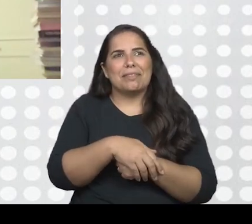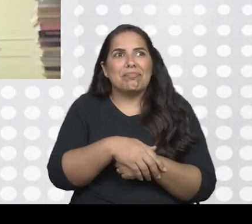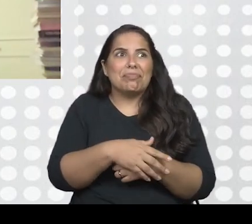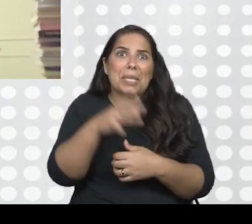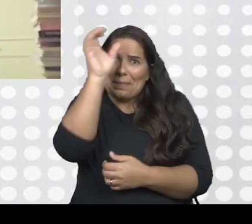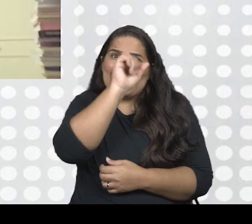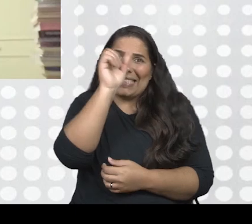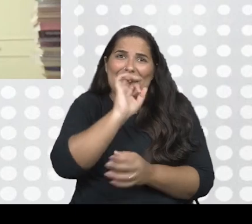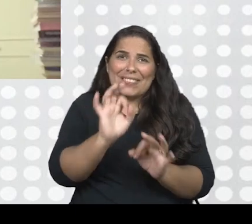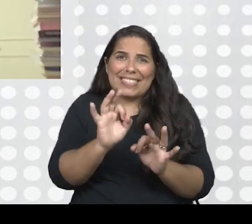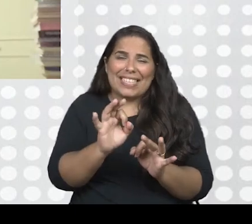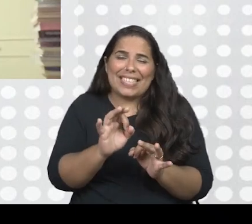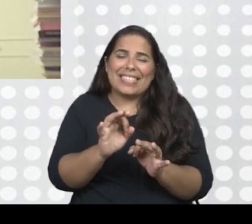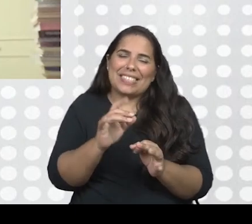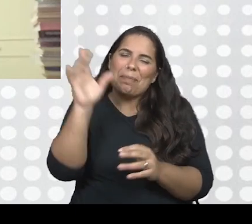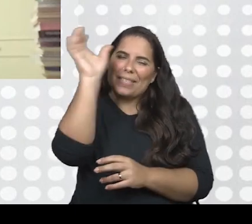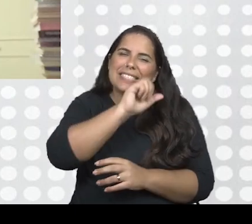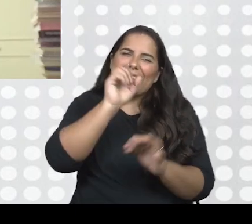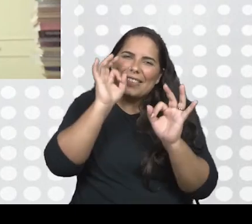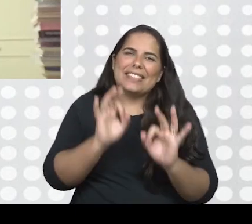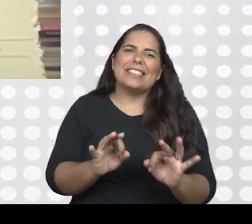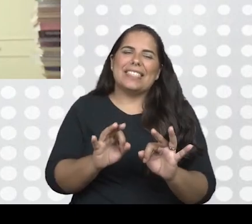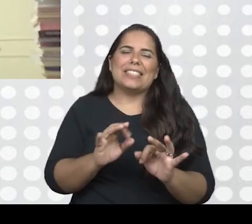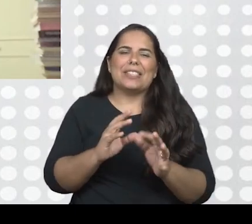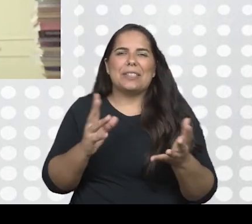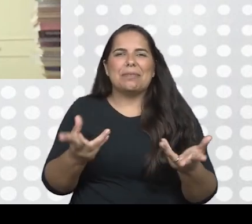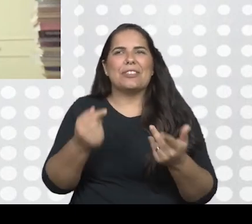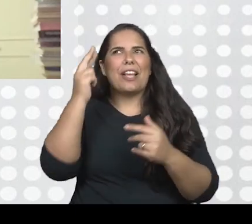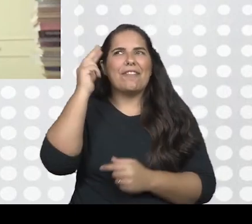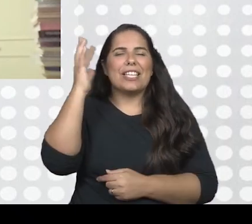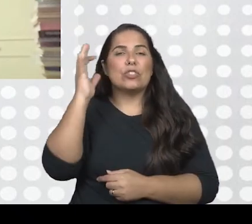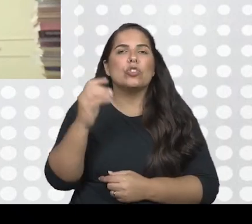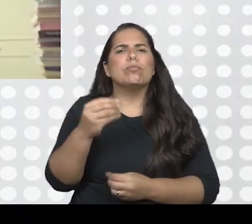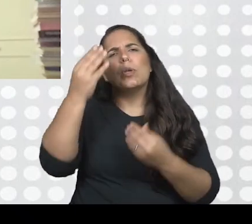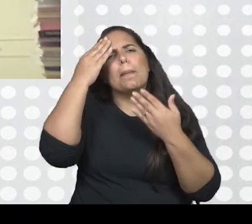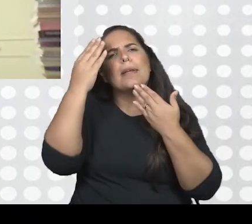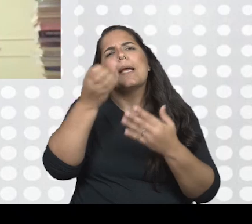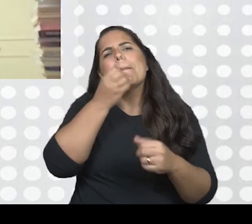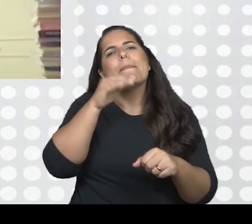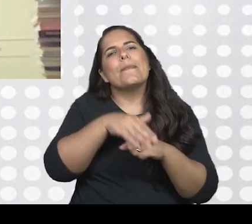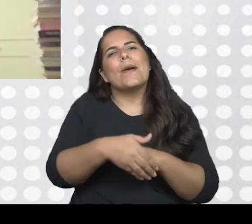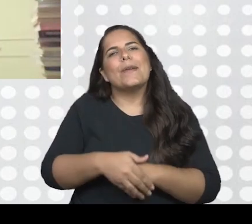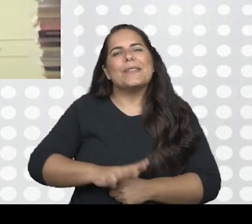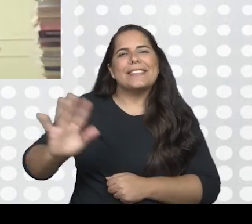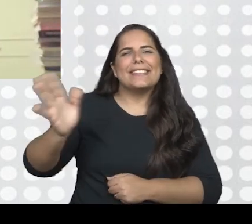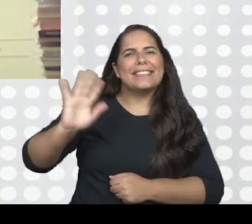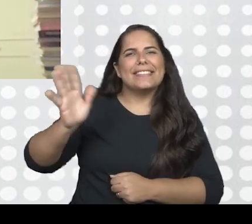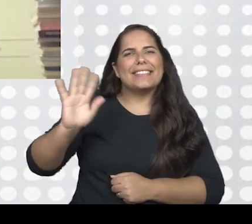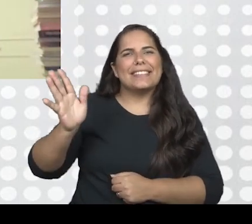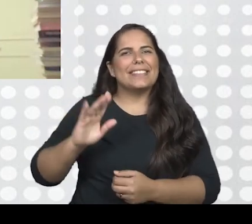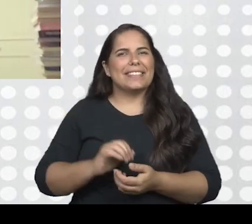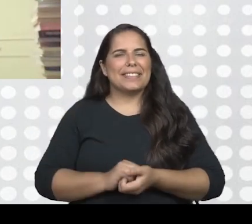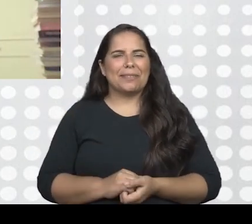grande aprendizado, né? Que promova aí grandes aprendizados e excelentes reflexões. Obrigada, boa noite, e aqui nos despedimos.